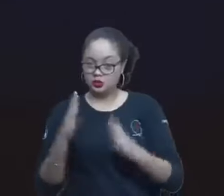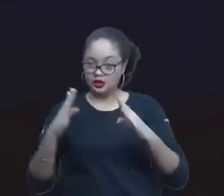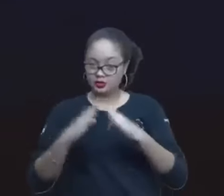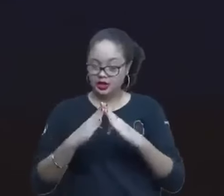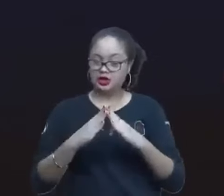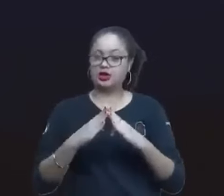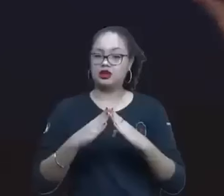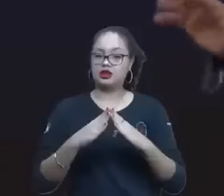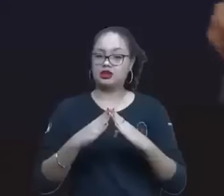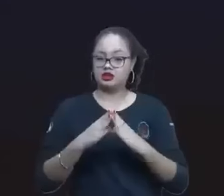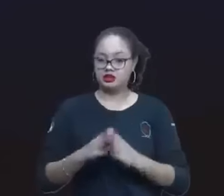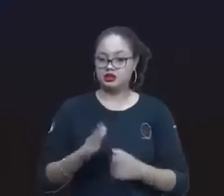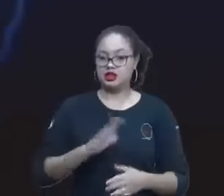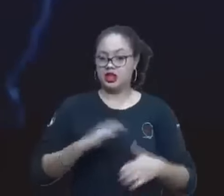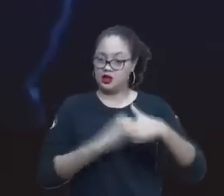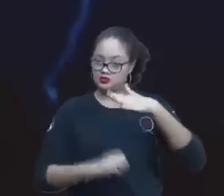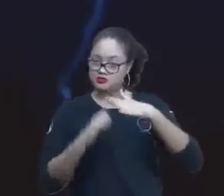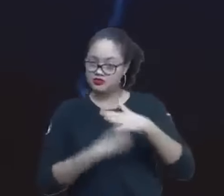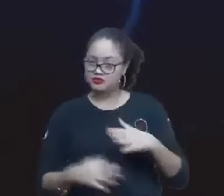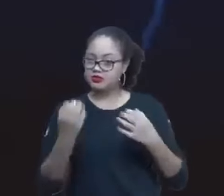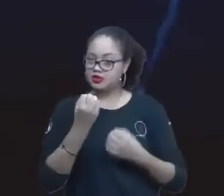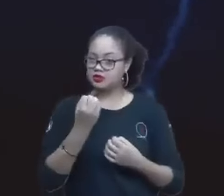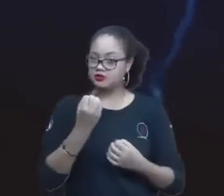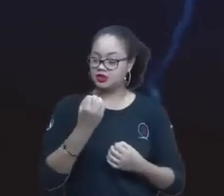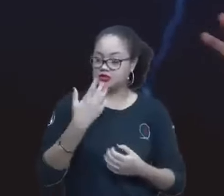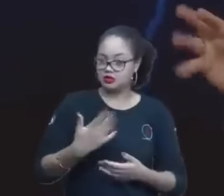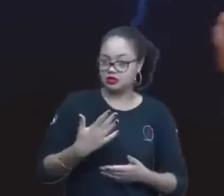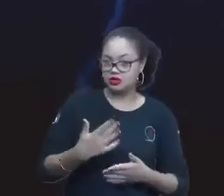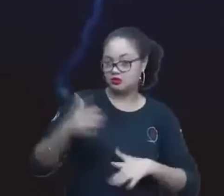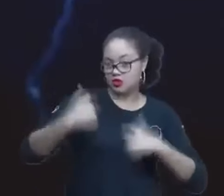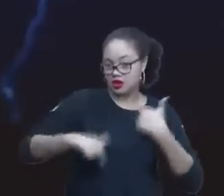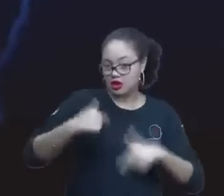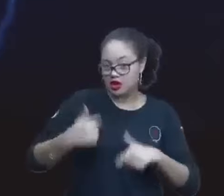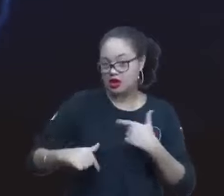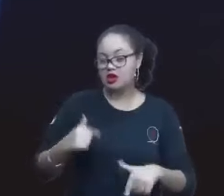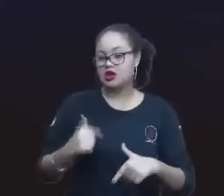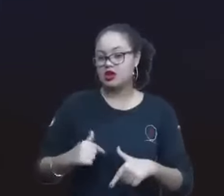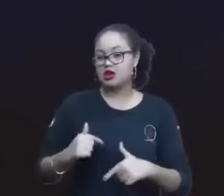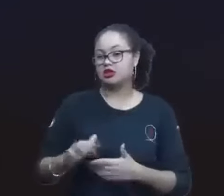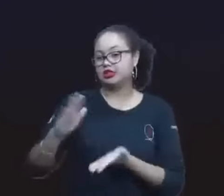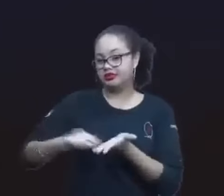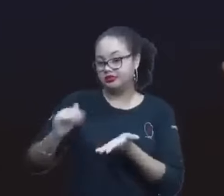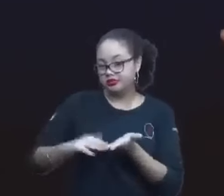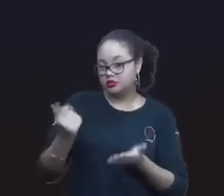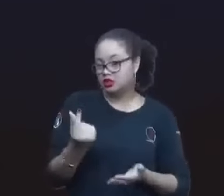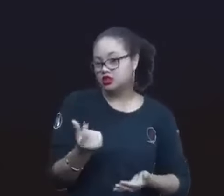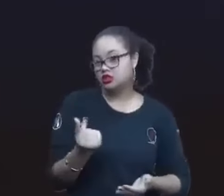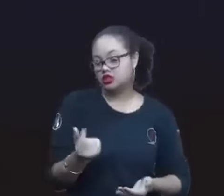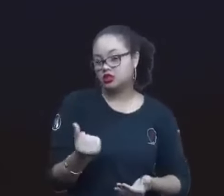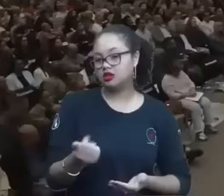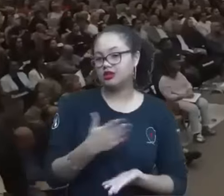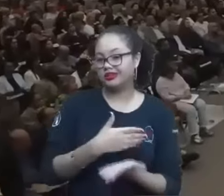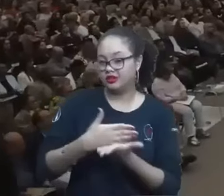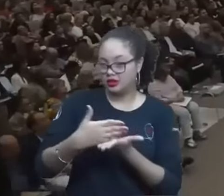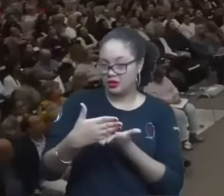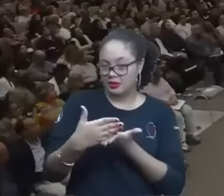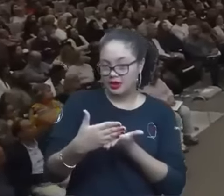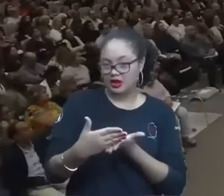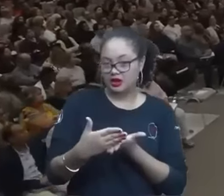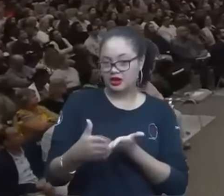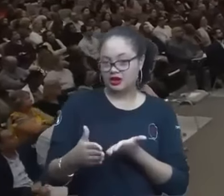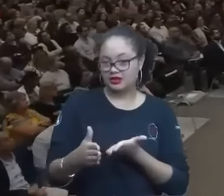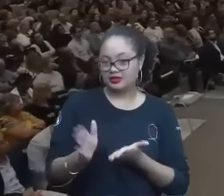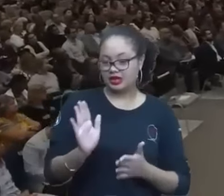própria tem um bom emprego Hã tá sobrando alguma grana E aí ele começa a